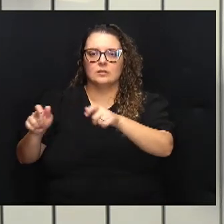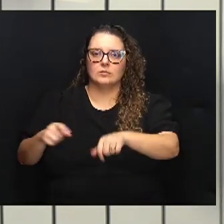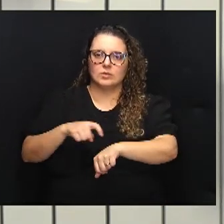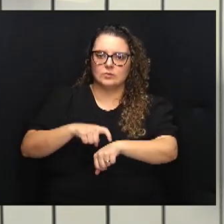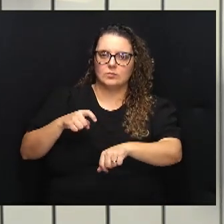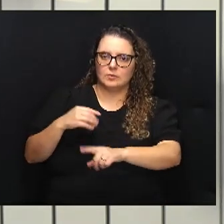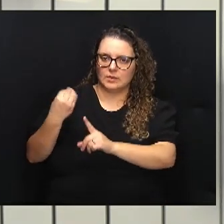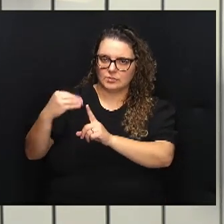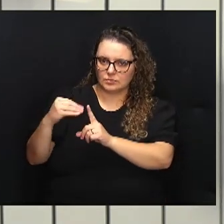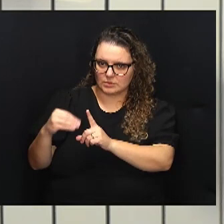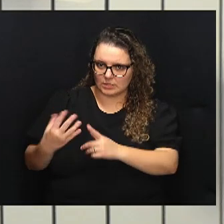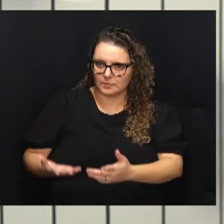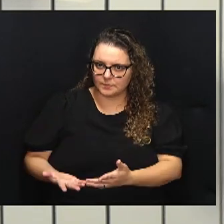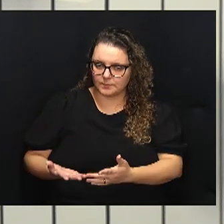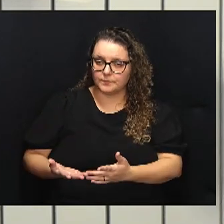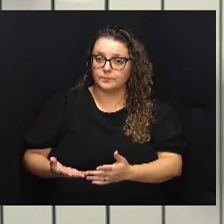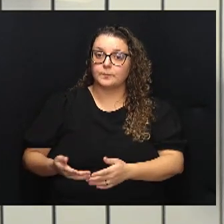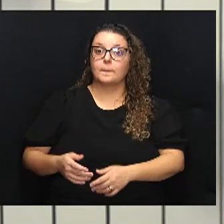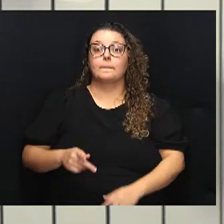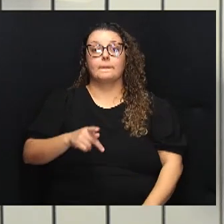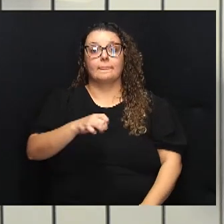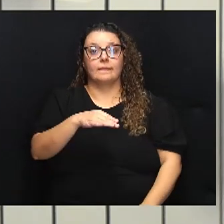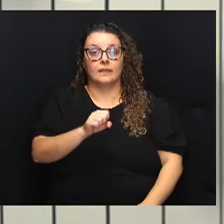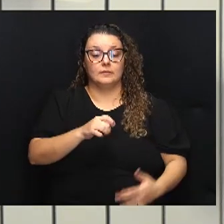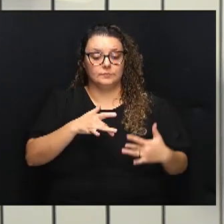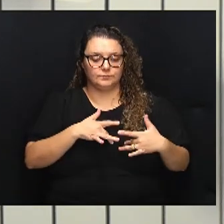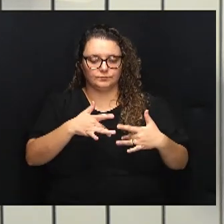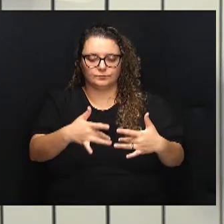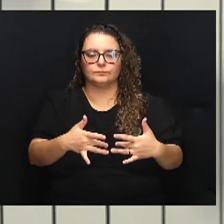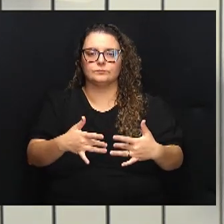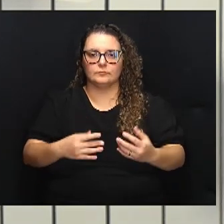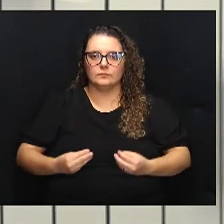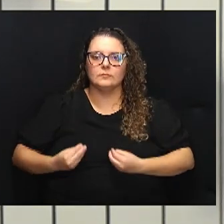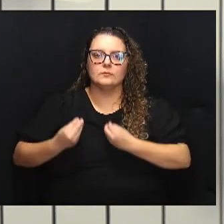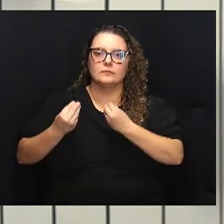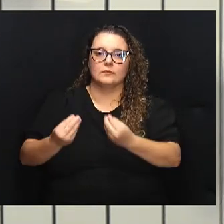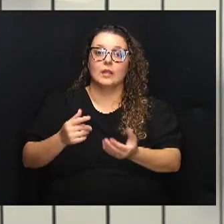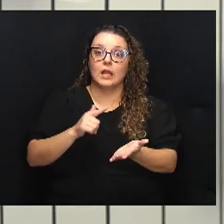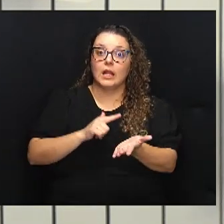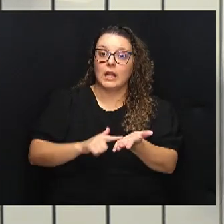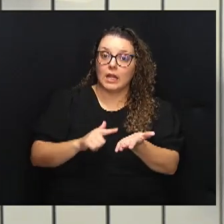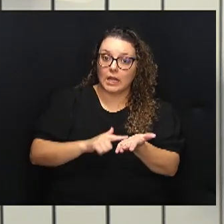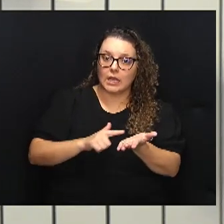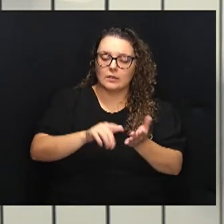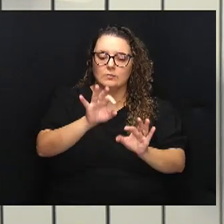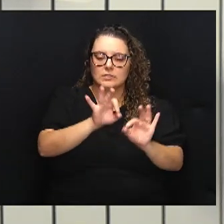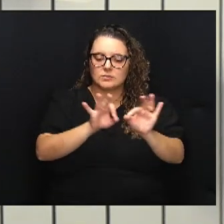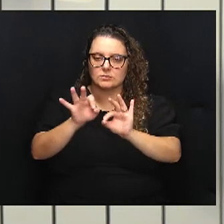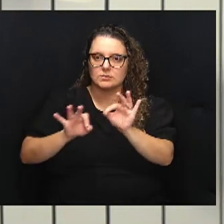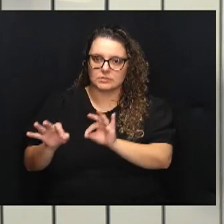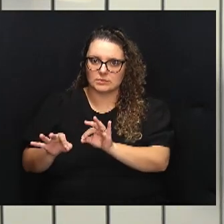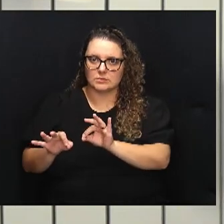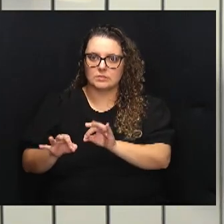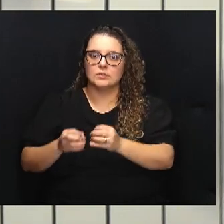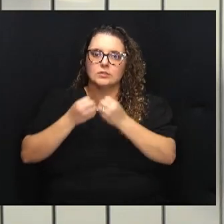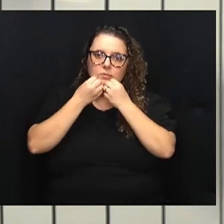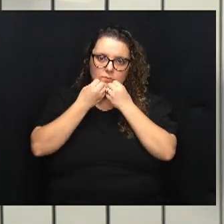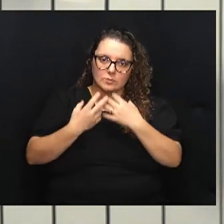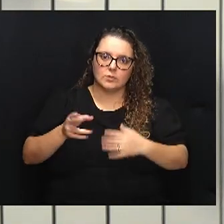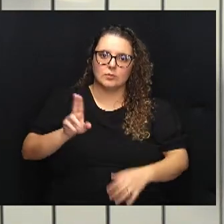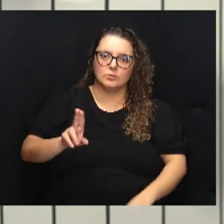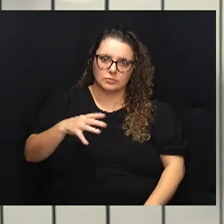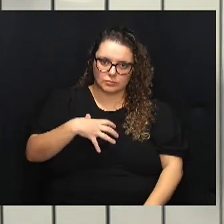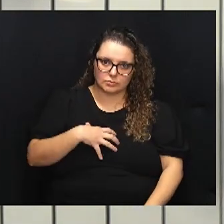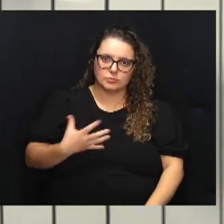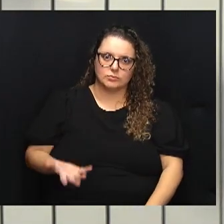de vulnerabilidade. As peças doadas devem ser entregues limpas, organizadas e em boas condições